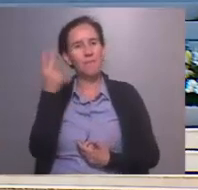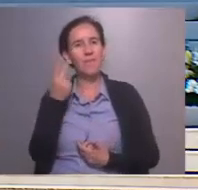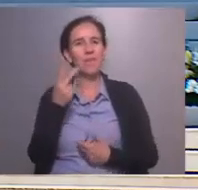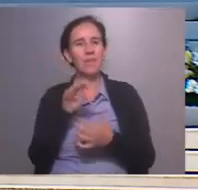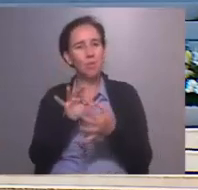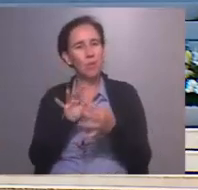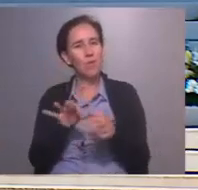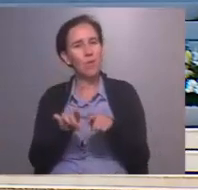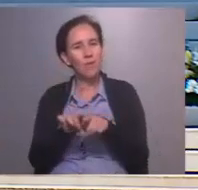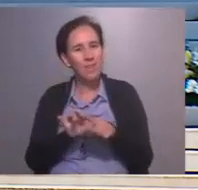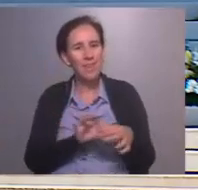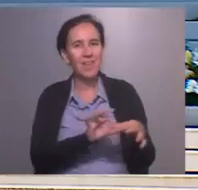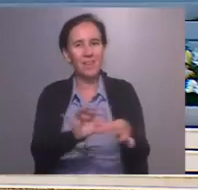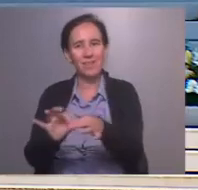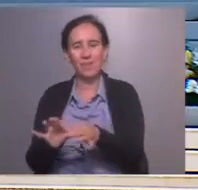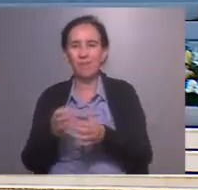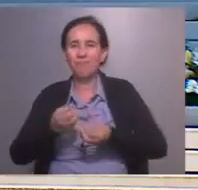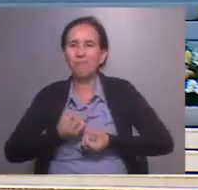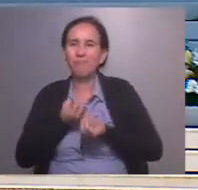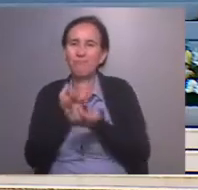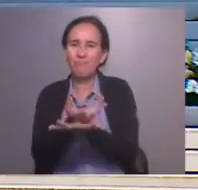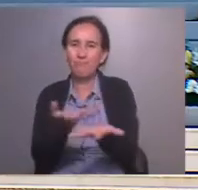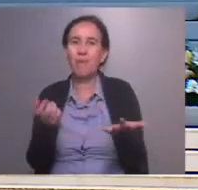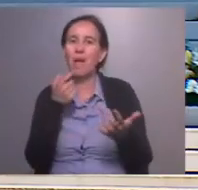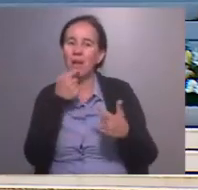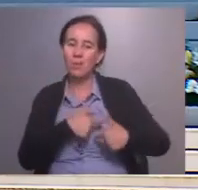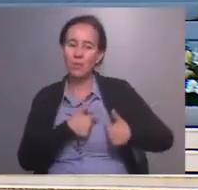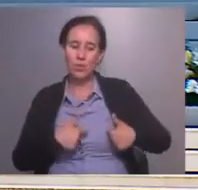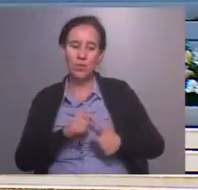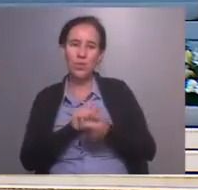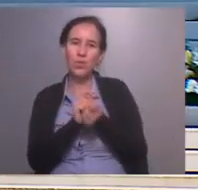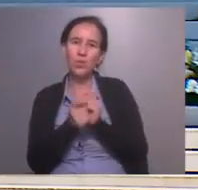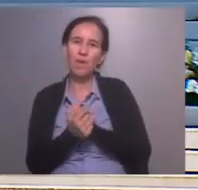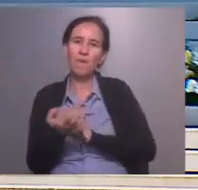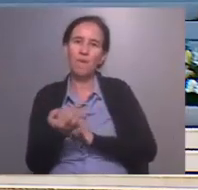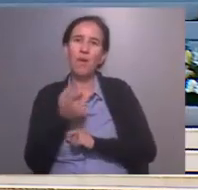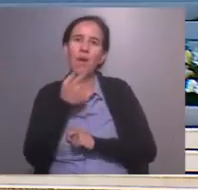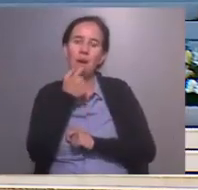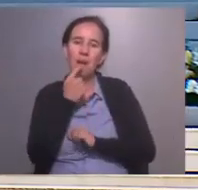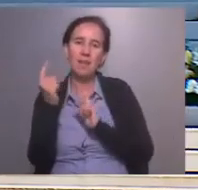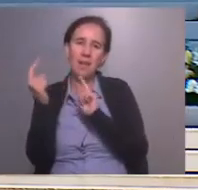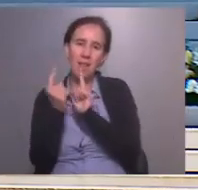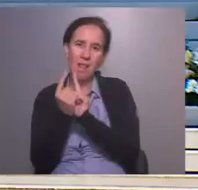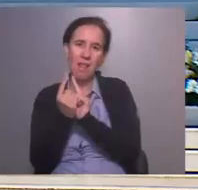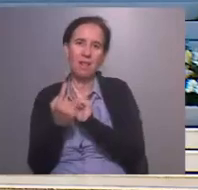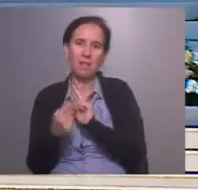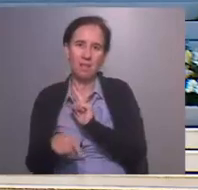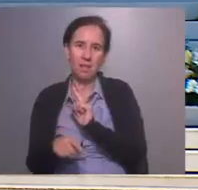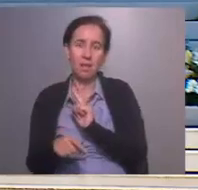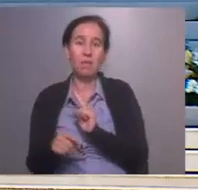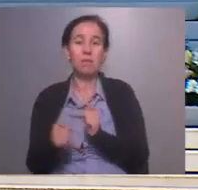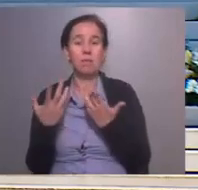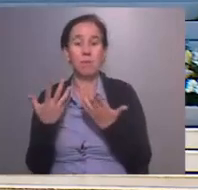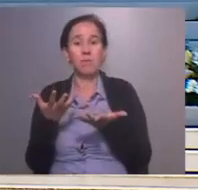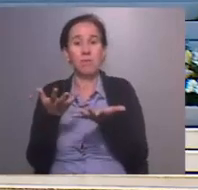de comunhão fraterna que brotem de um coração convertido e encontrado e nas nossas